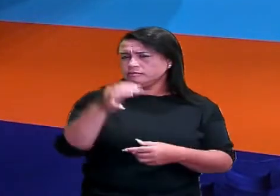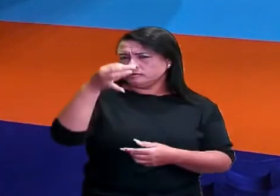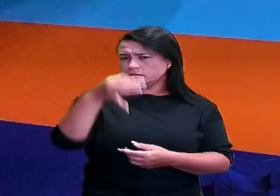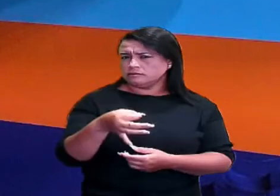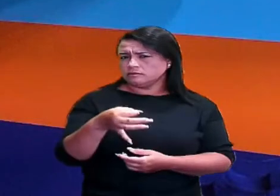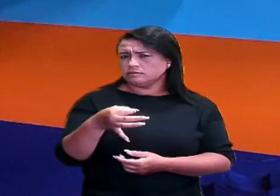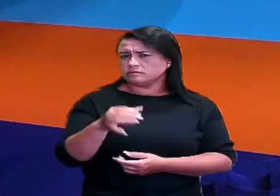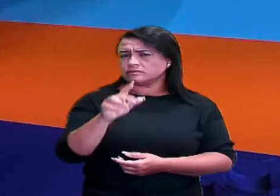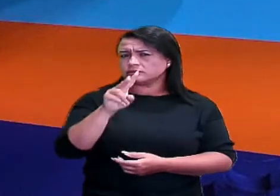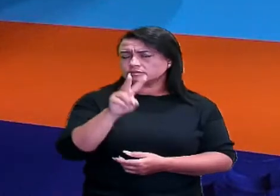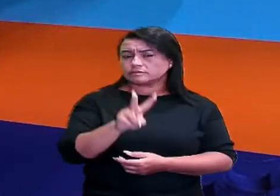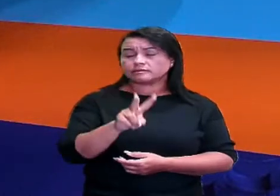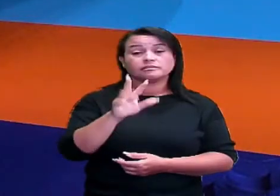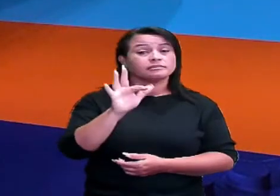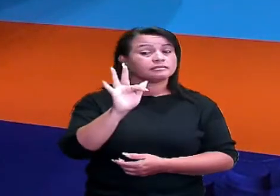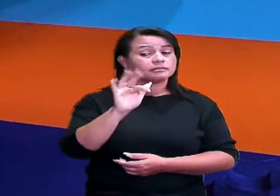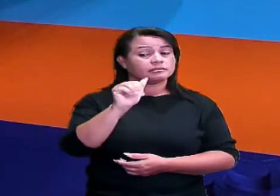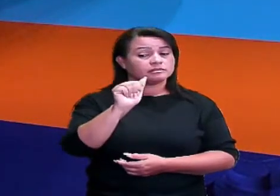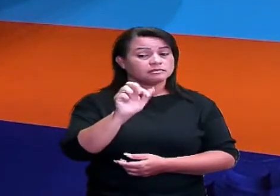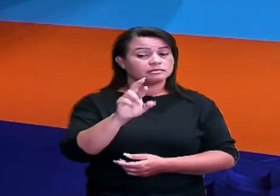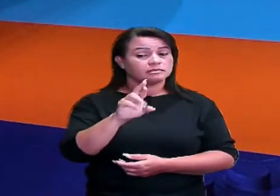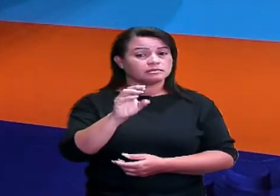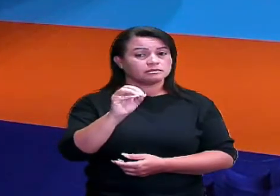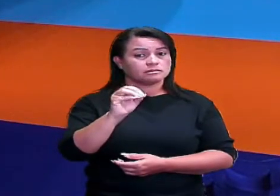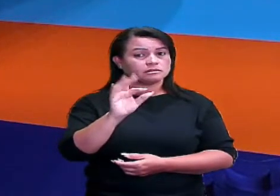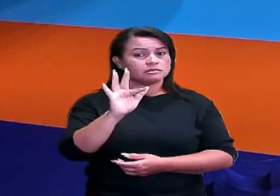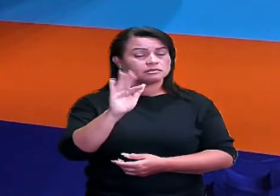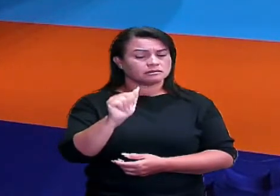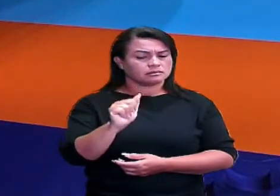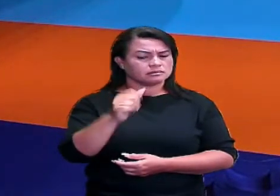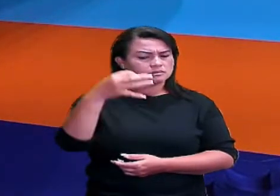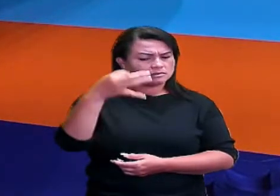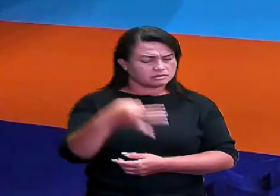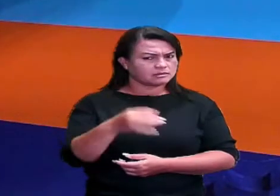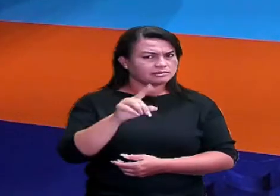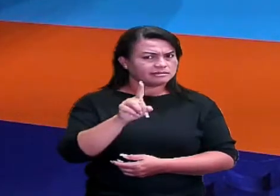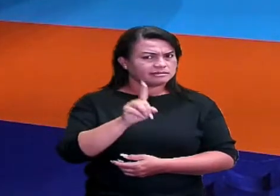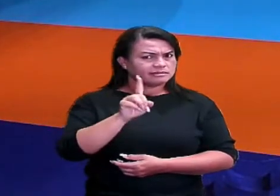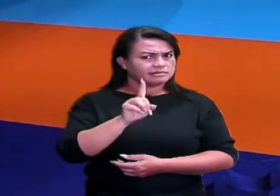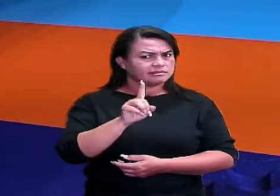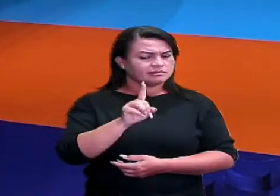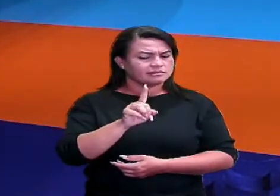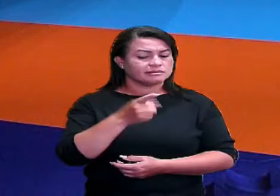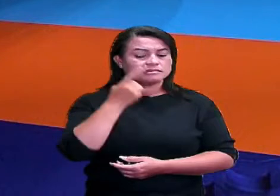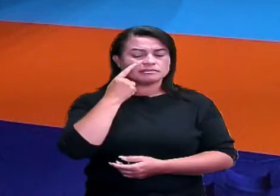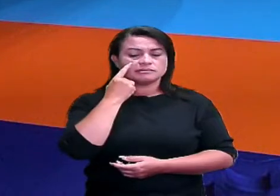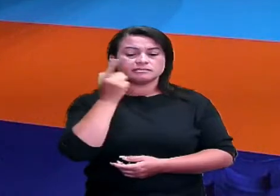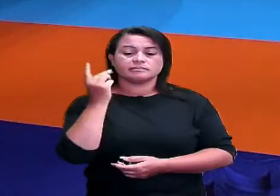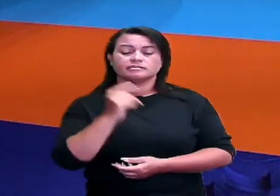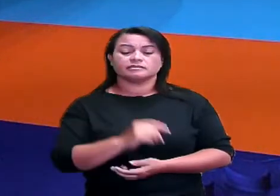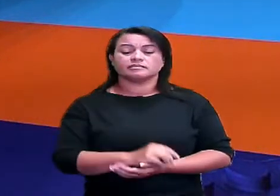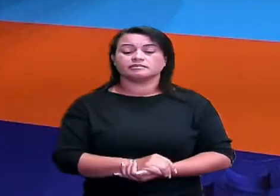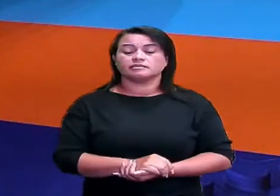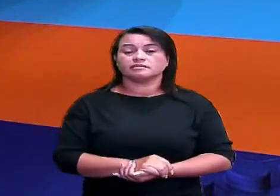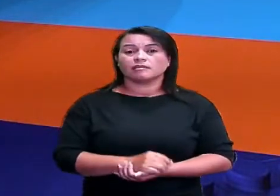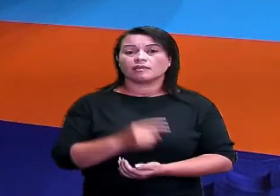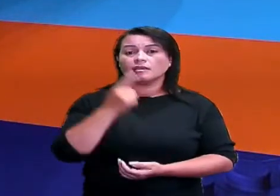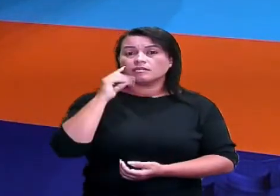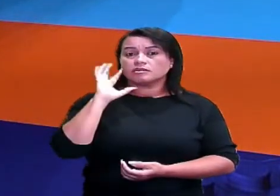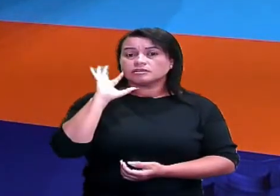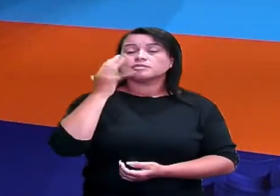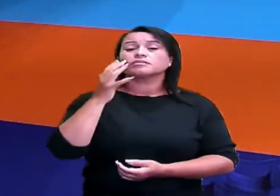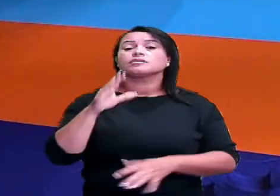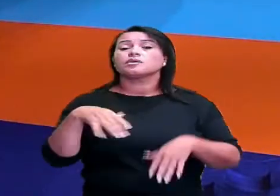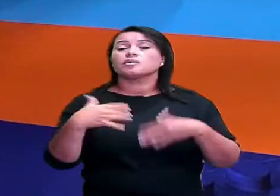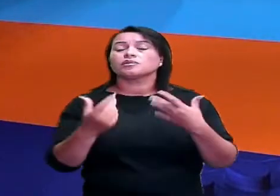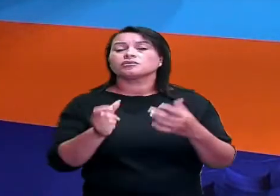ó. Farofa. Será que está certo? Vamos ver, vamos descobrir quais